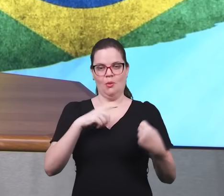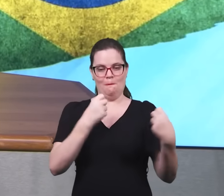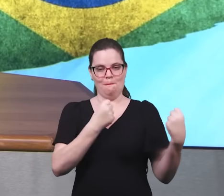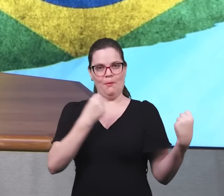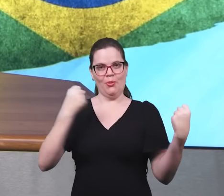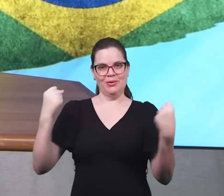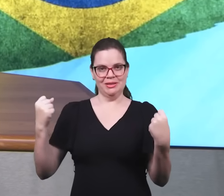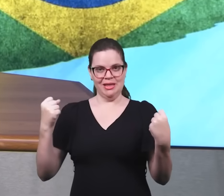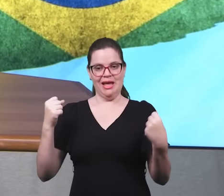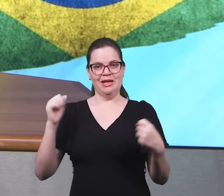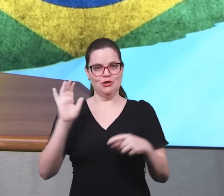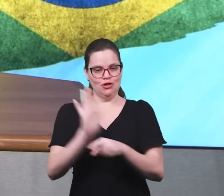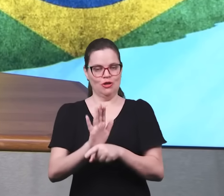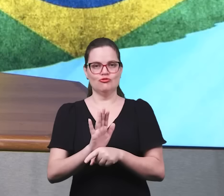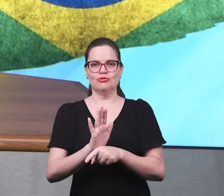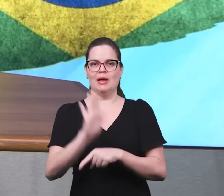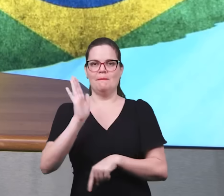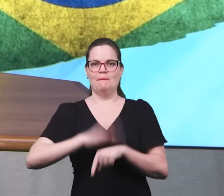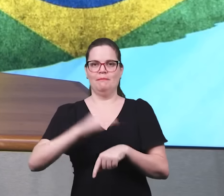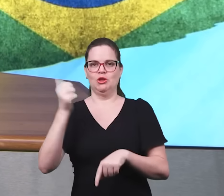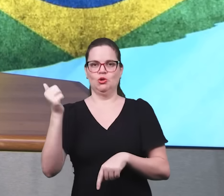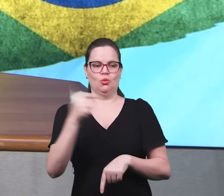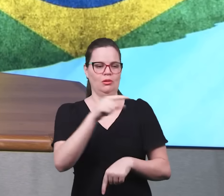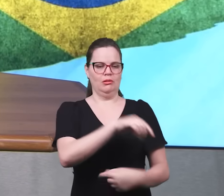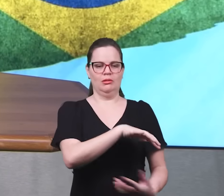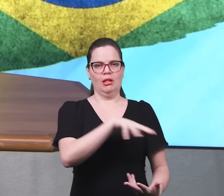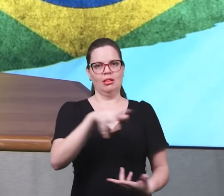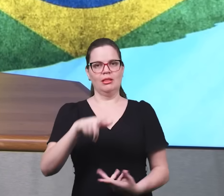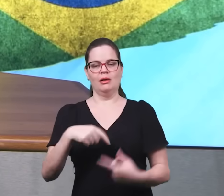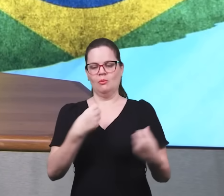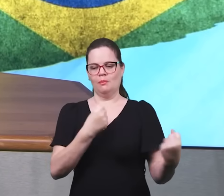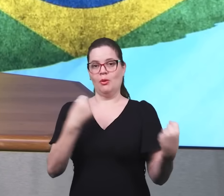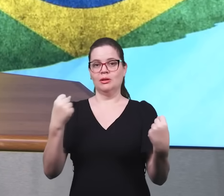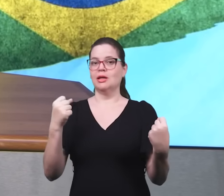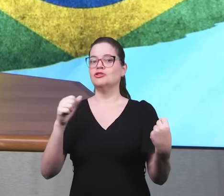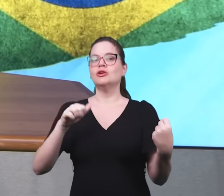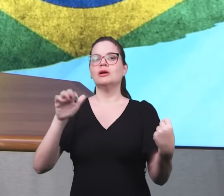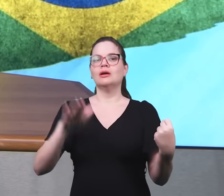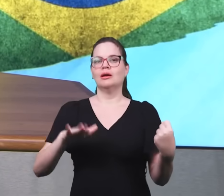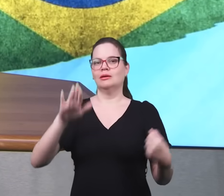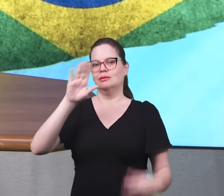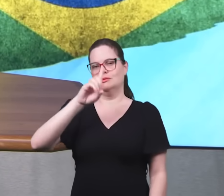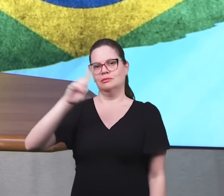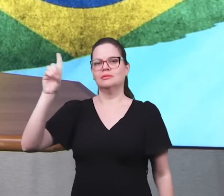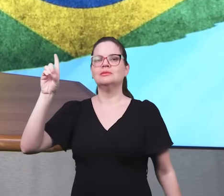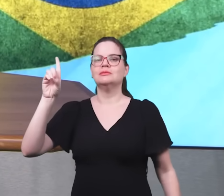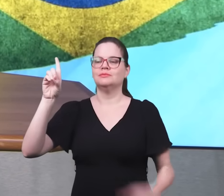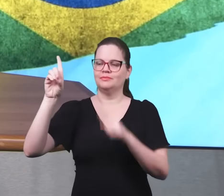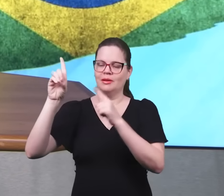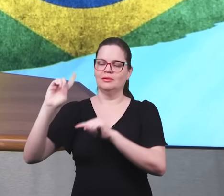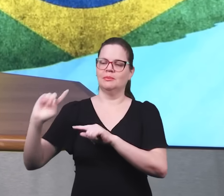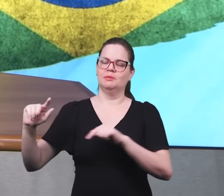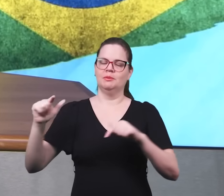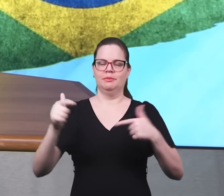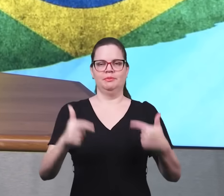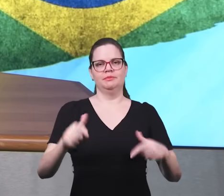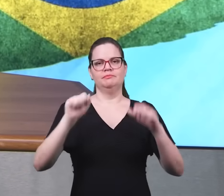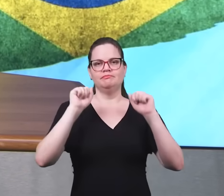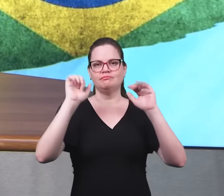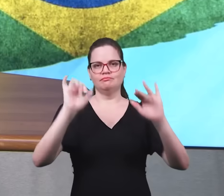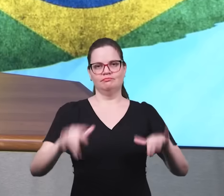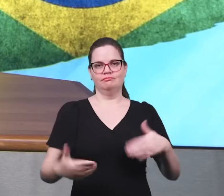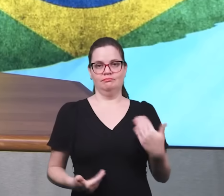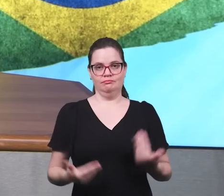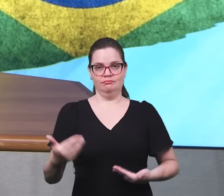você, ela é maior do que qualquer força desse universo. E o poder de Deus opera em favor dos seus servos.